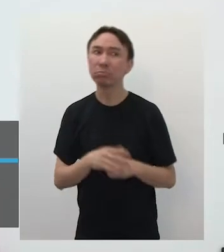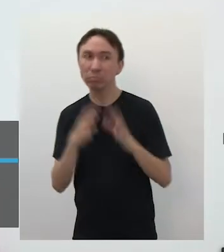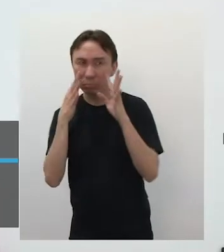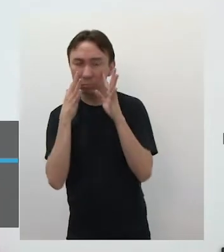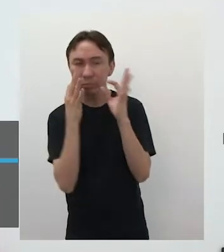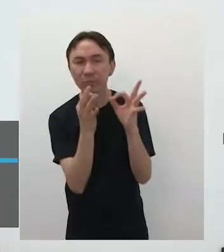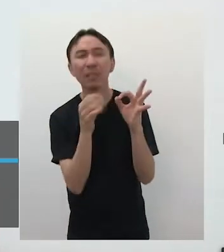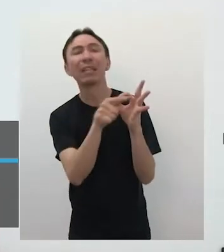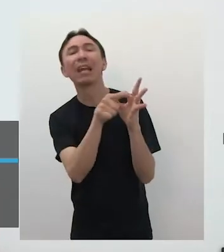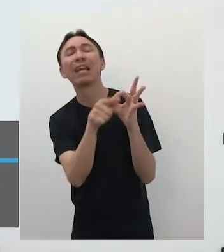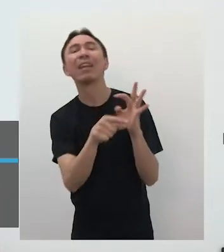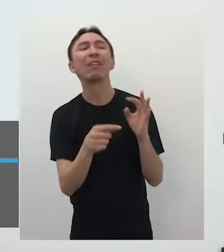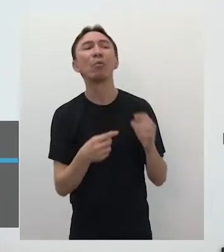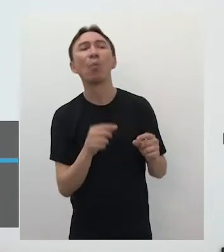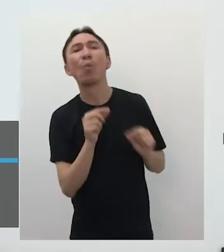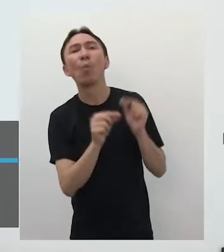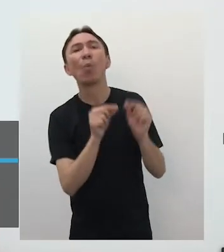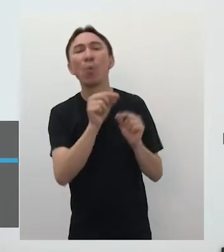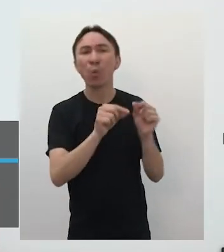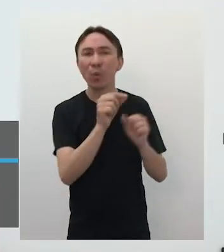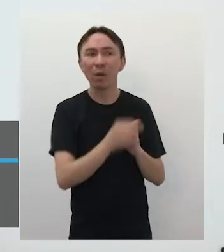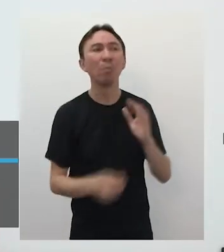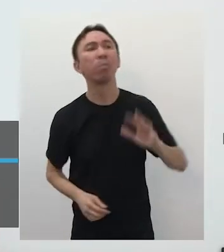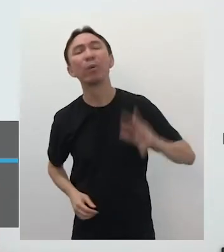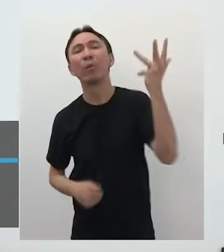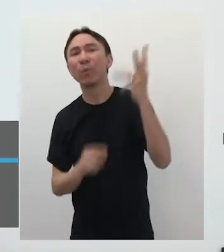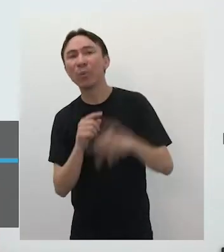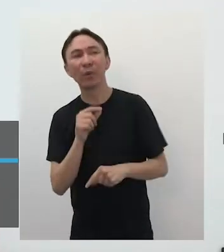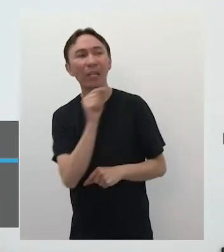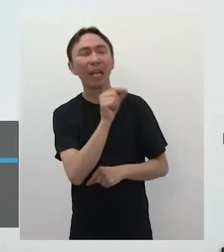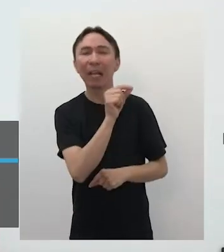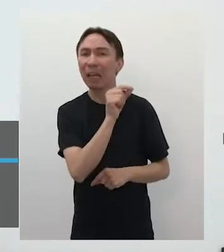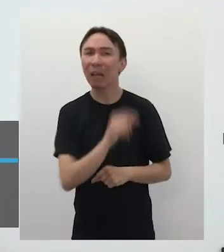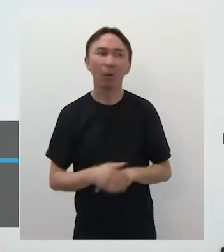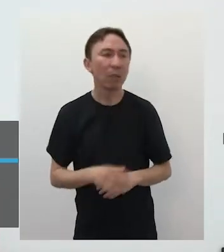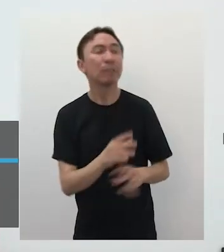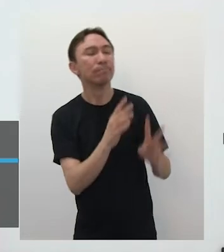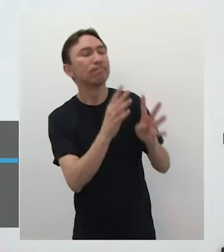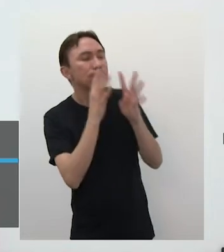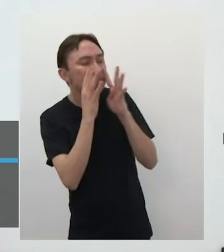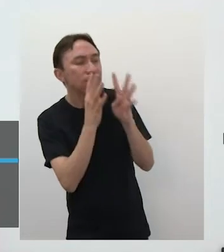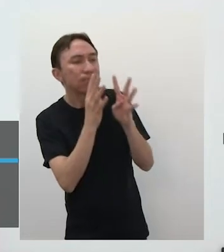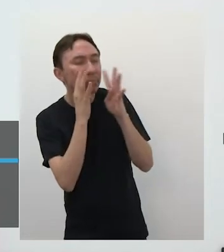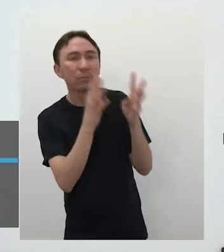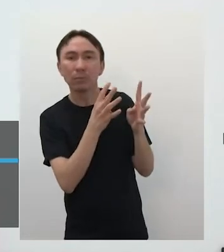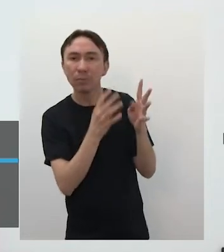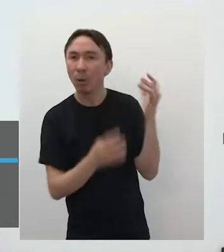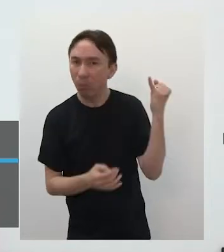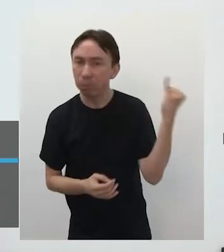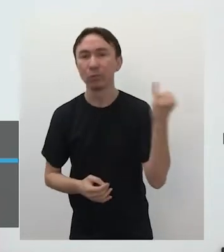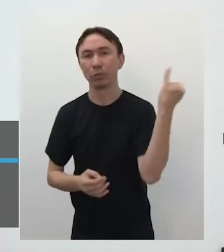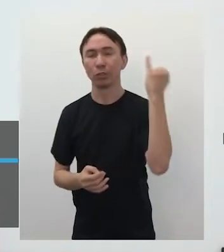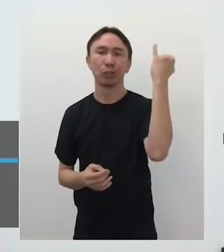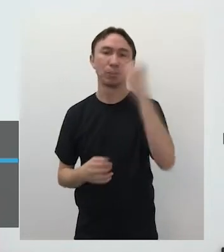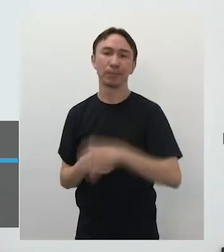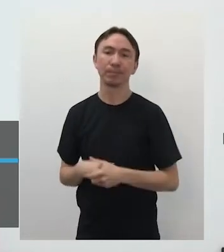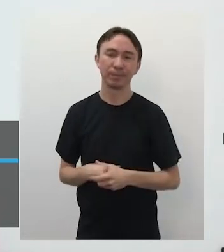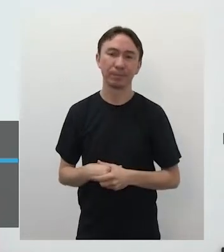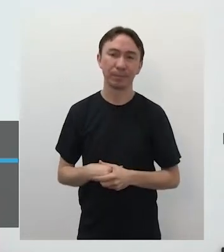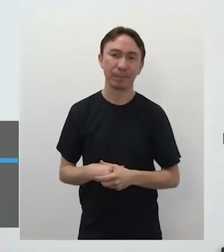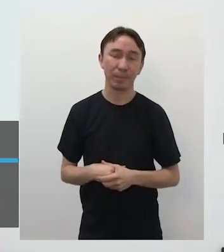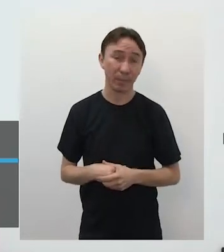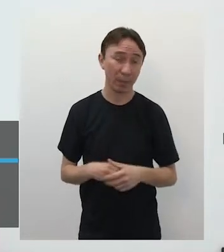Nós tivemos aqui na diretoria um feminicídio, e esse feminicídio marcou muito a todos nós, porque